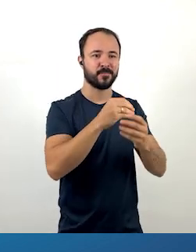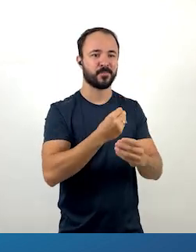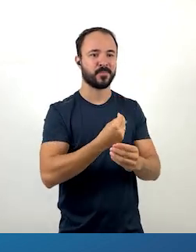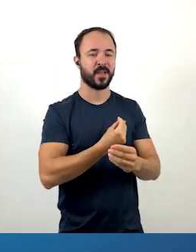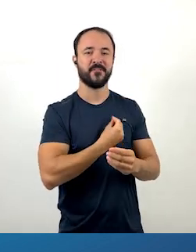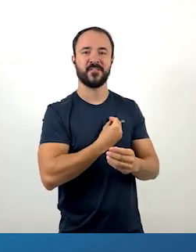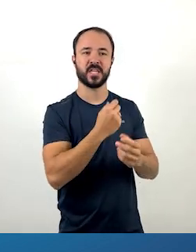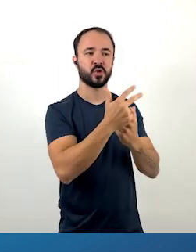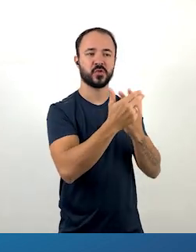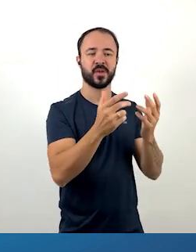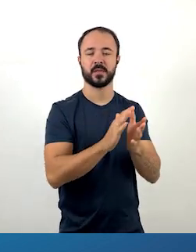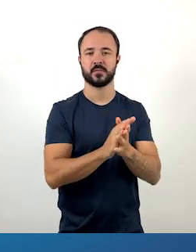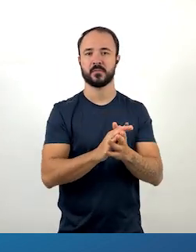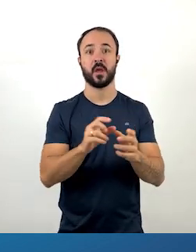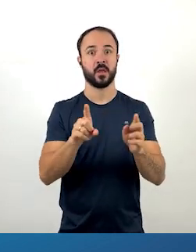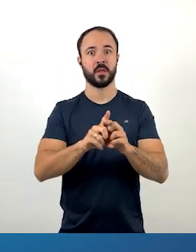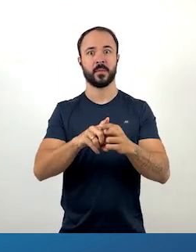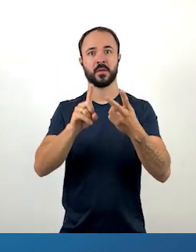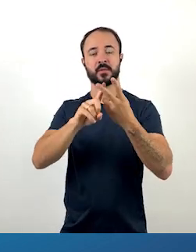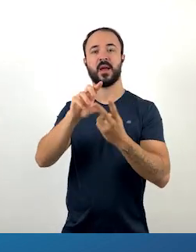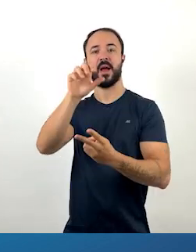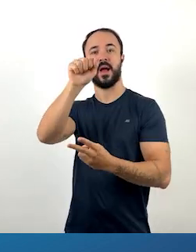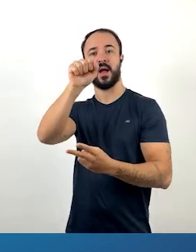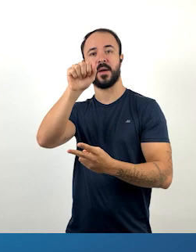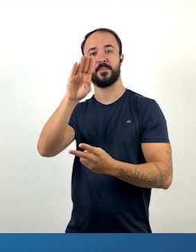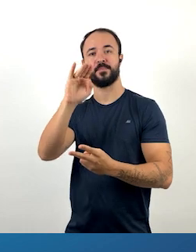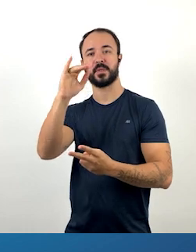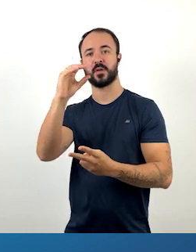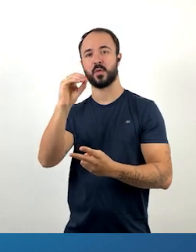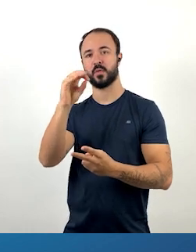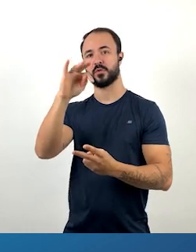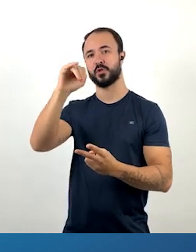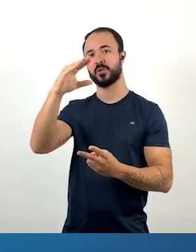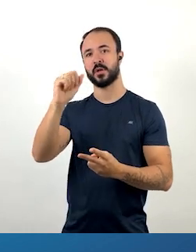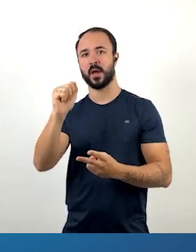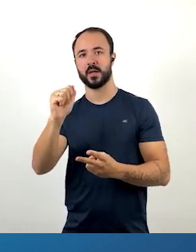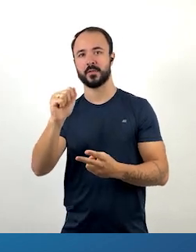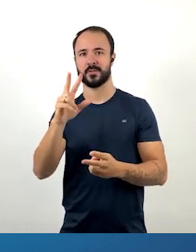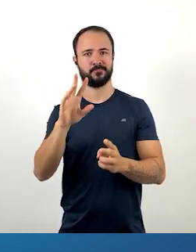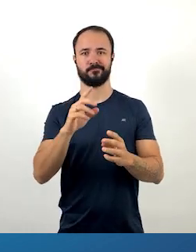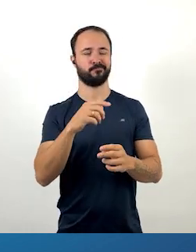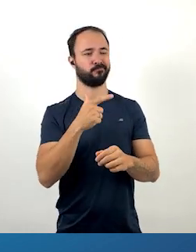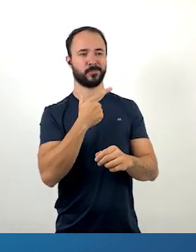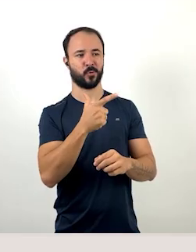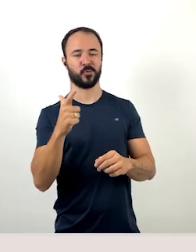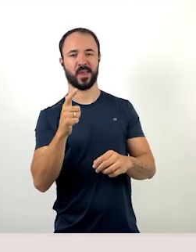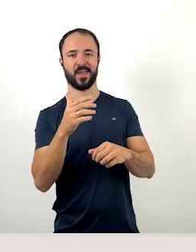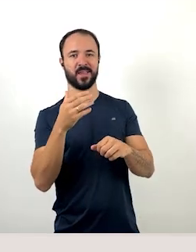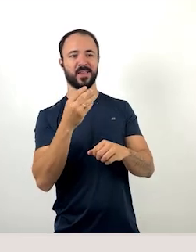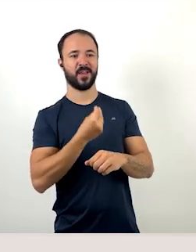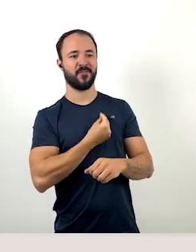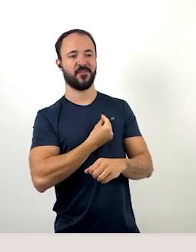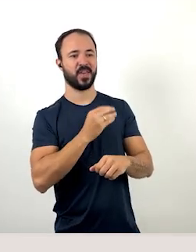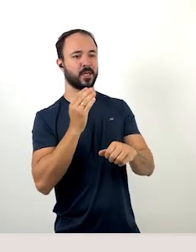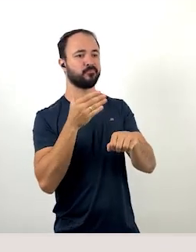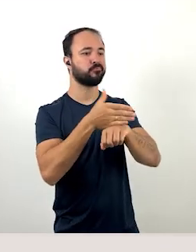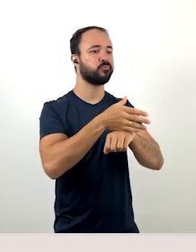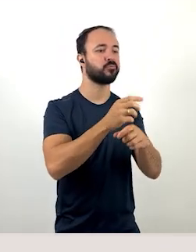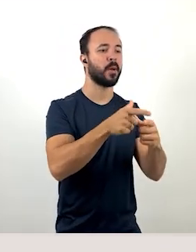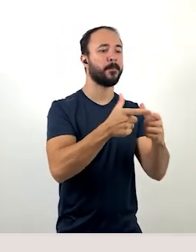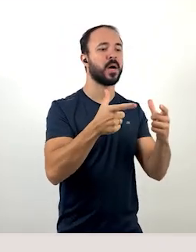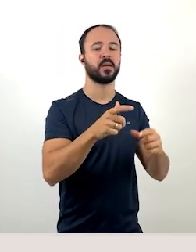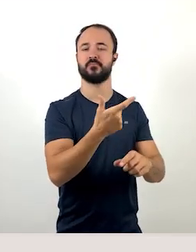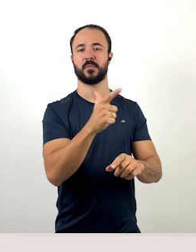ou alterações abióticas, que não têm alteração relacionada à inclusão de seres vivos. Aqui nós temos como exemplo